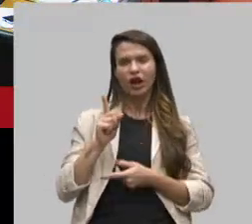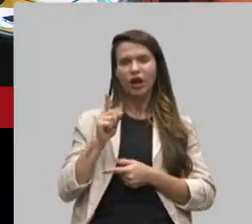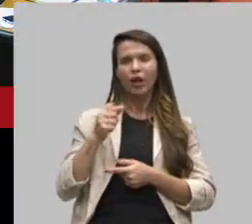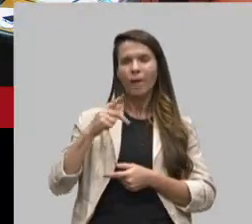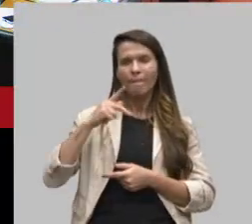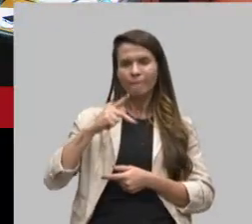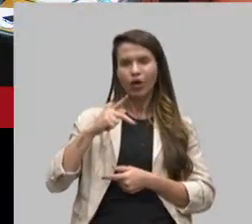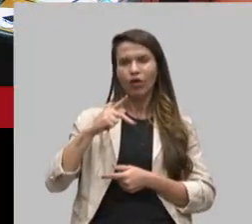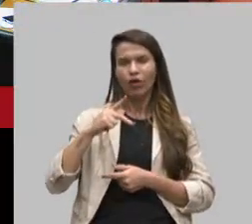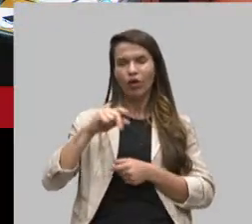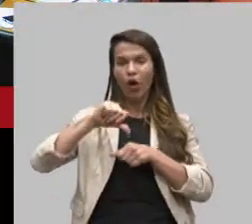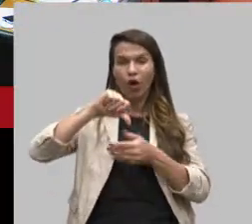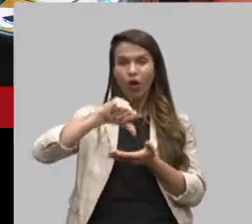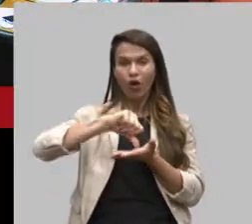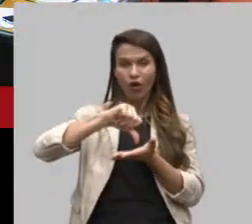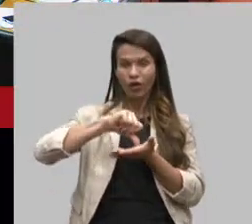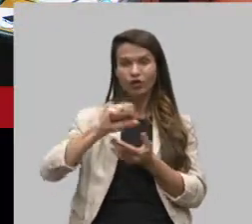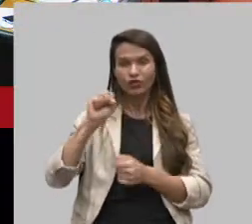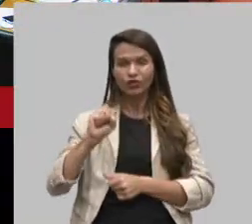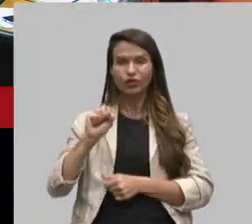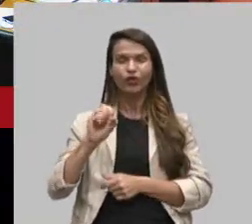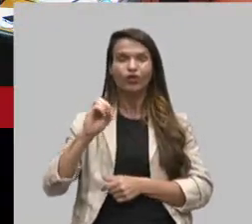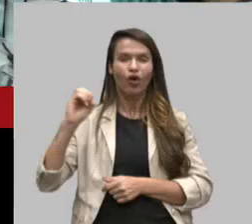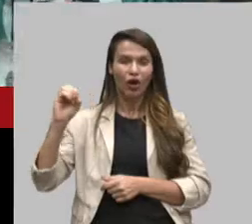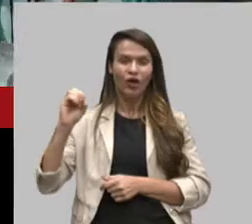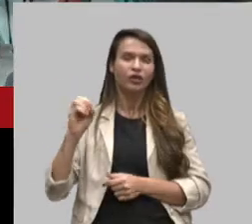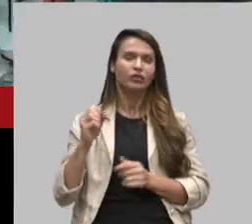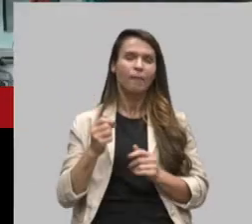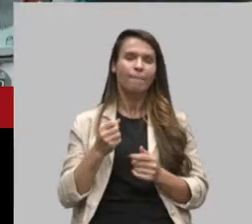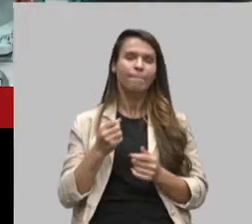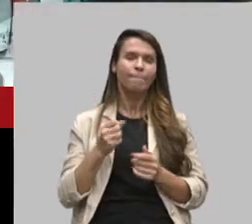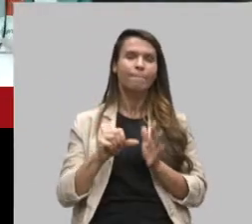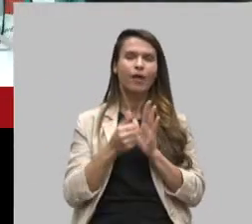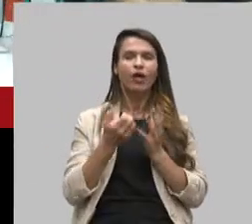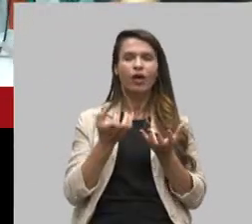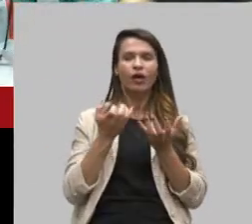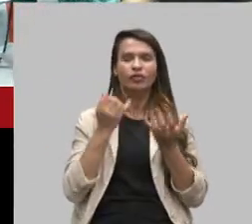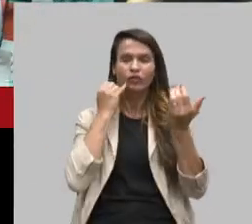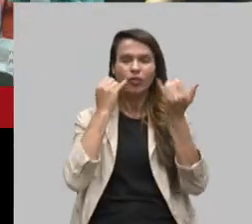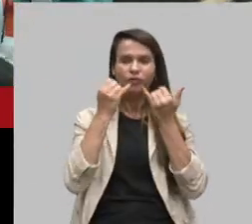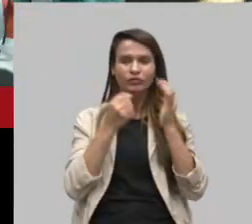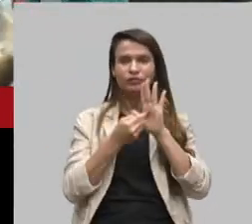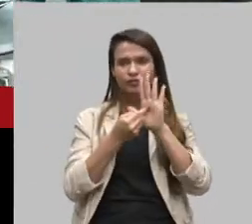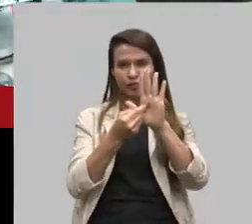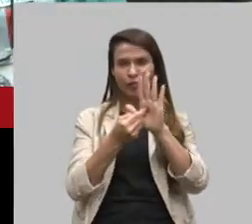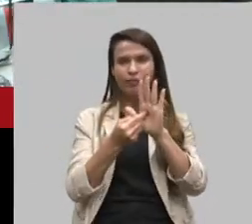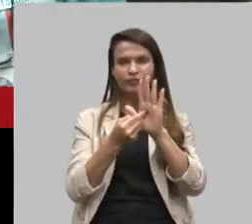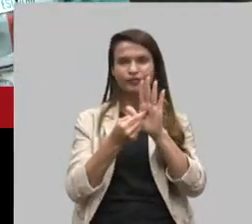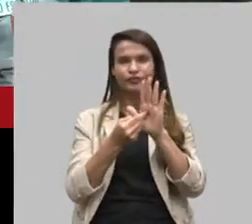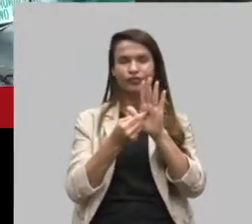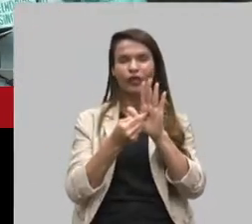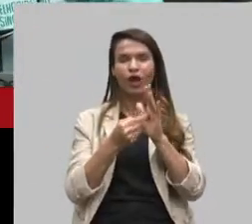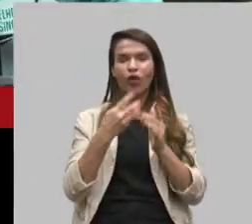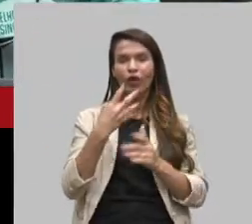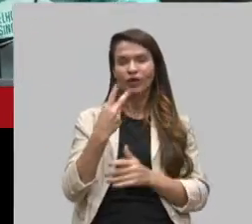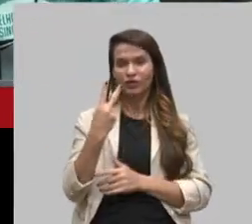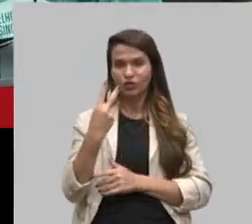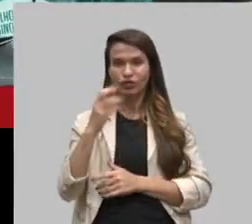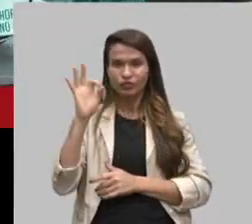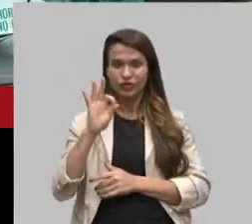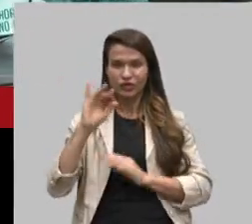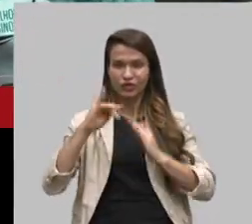e primeiro eu gostaria de apresentar alguns dados para vocês segundo o TC da educação 42% das escolas